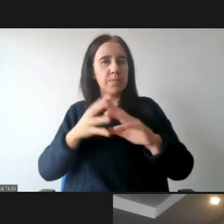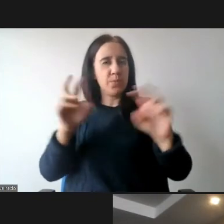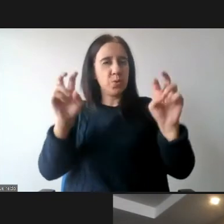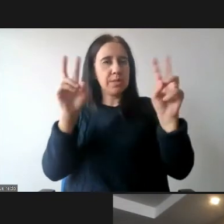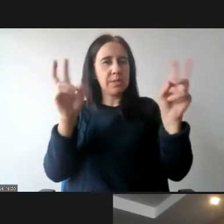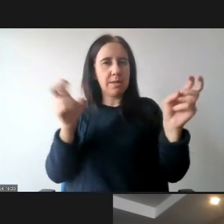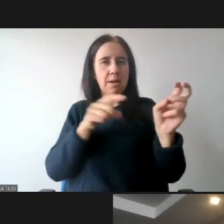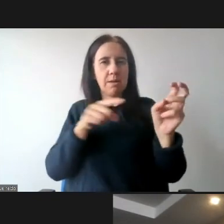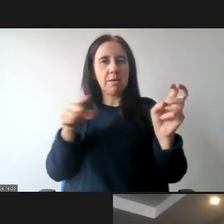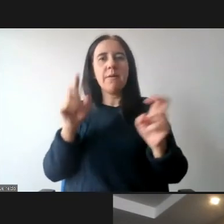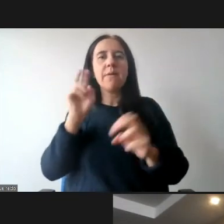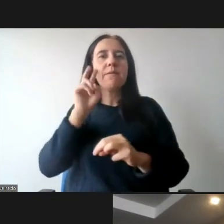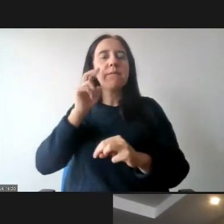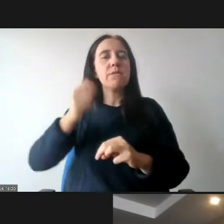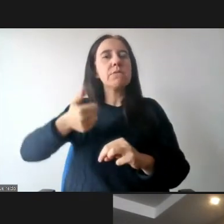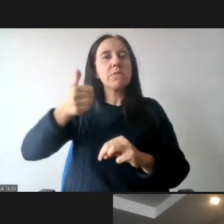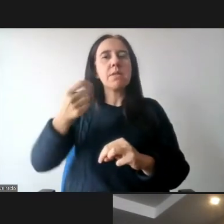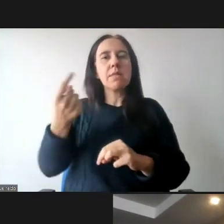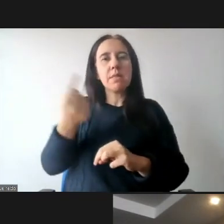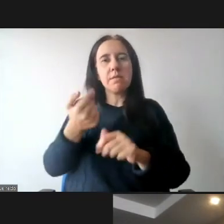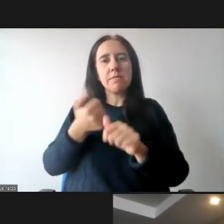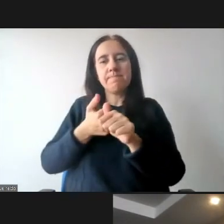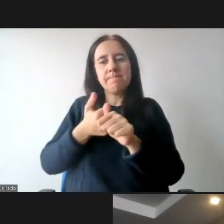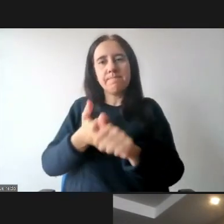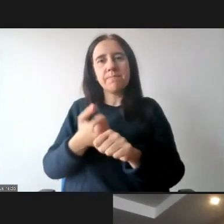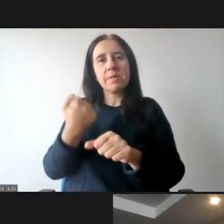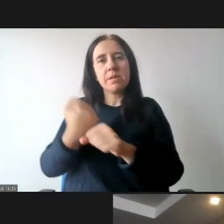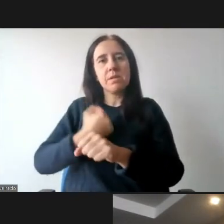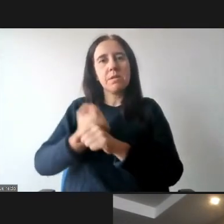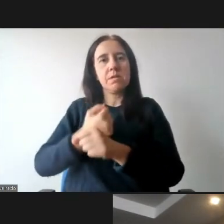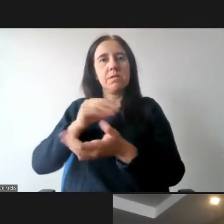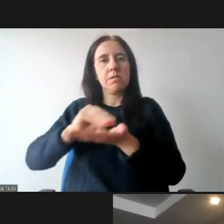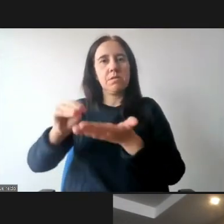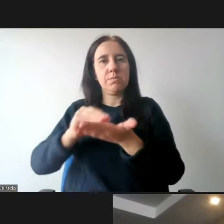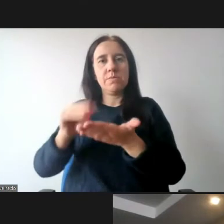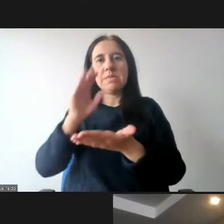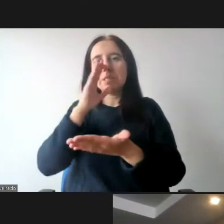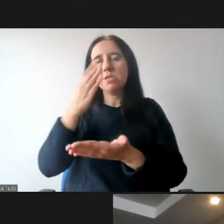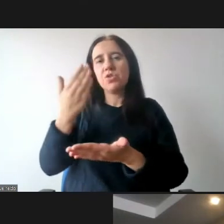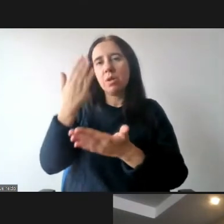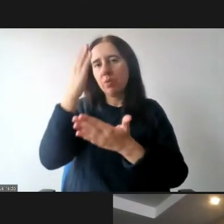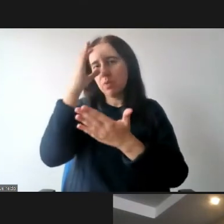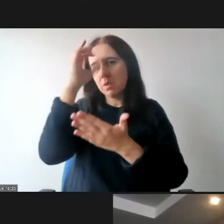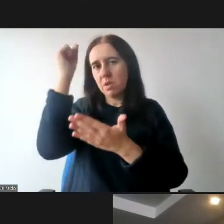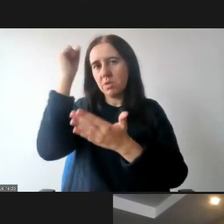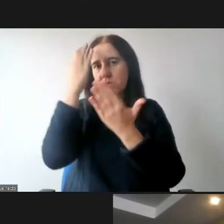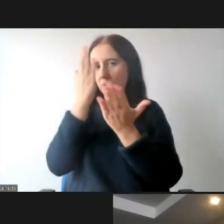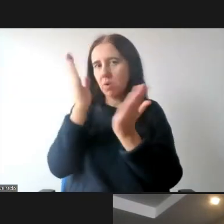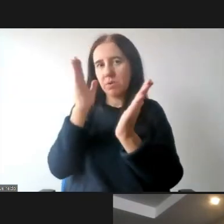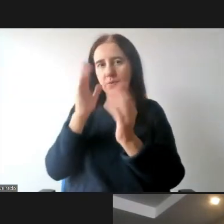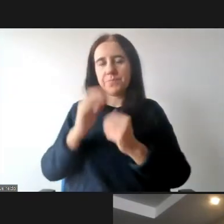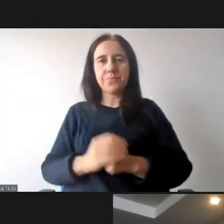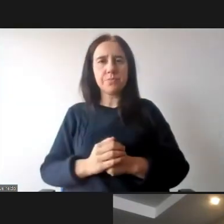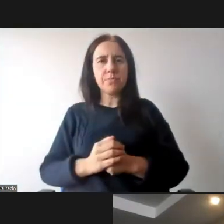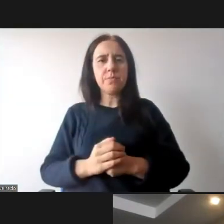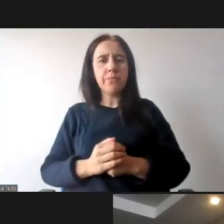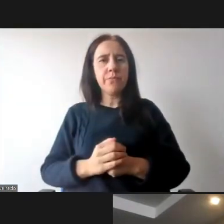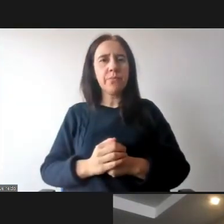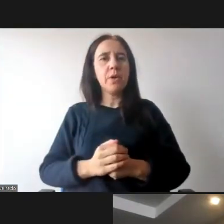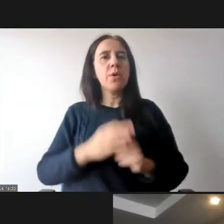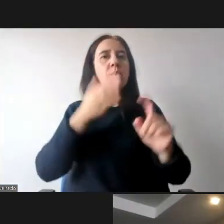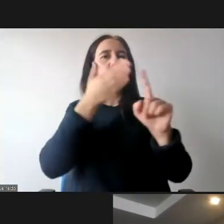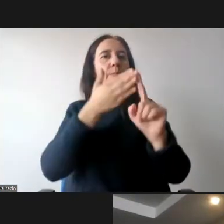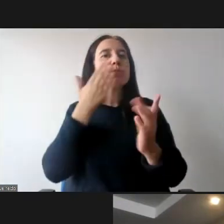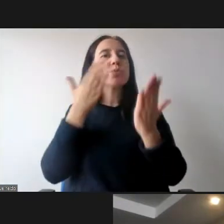valores fundamentais que devem reger a atividade administrativa num Estado de Direito democrático. O princípio da proporcionalidade já